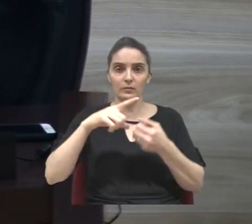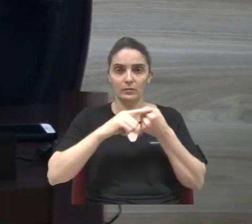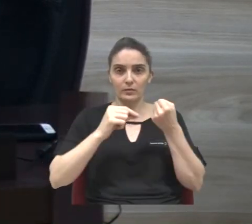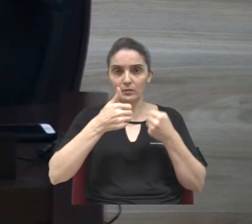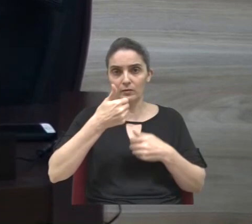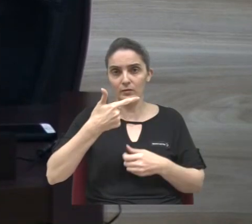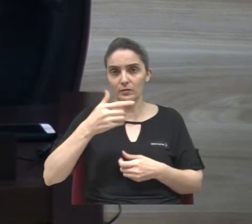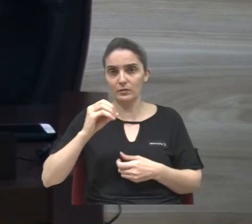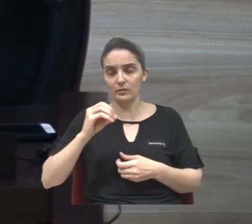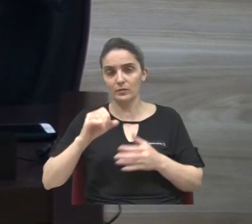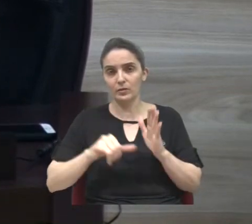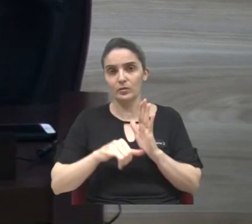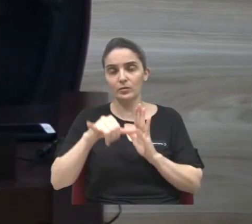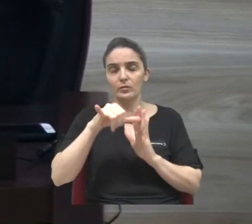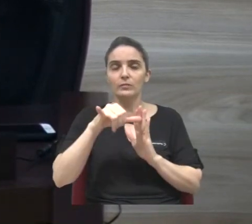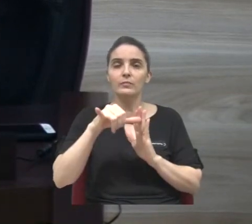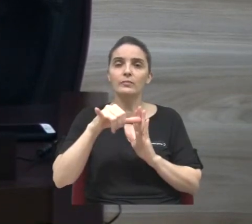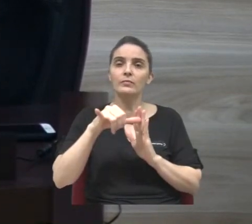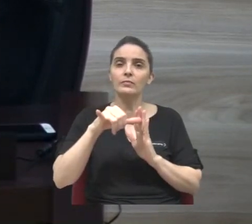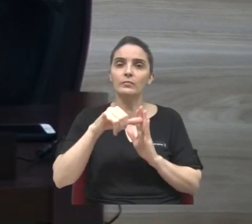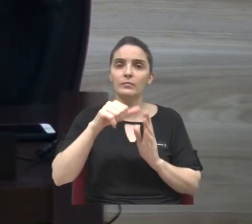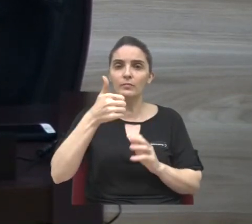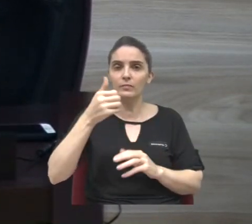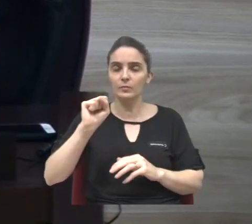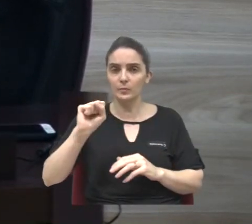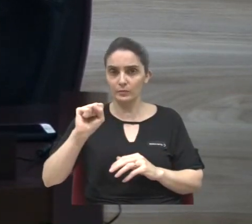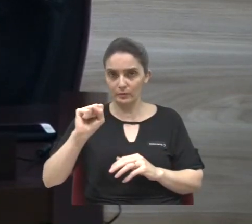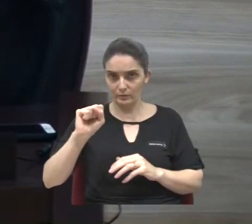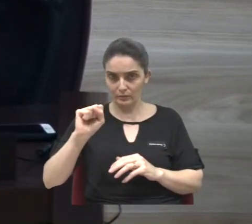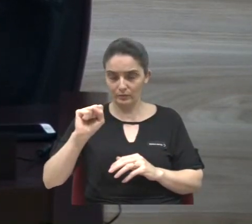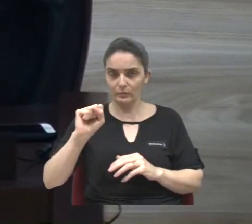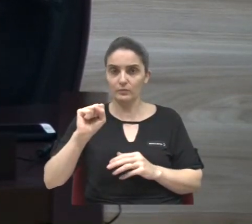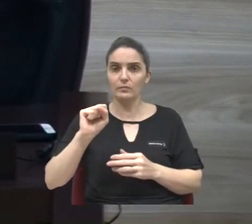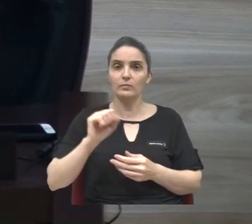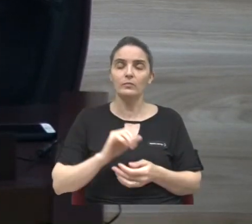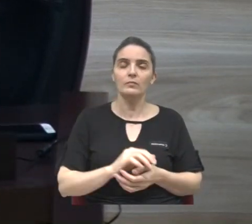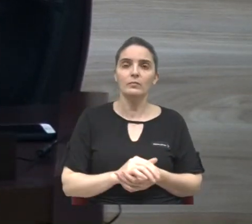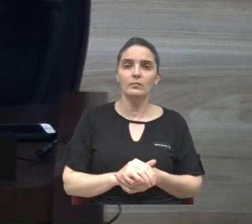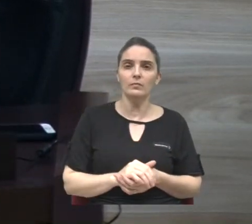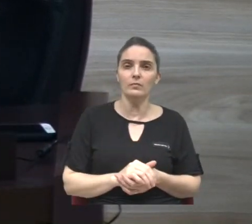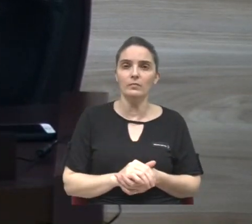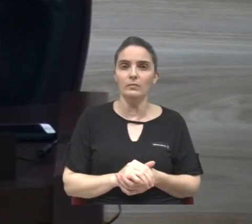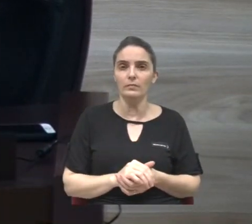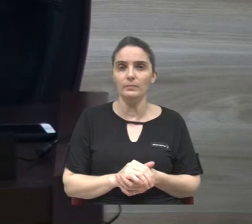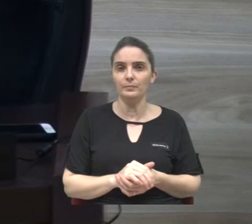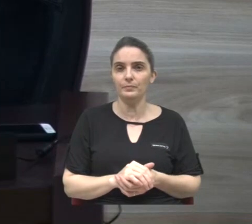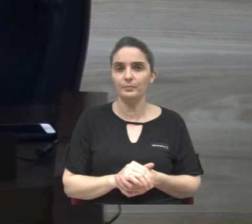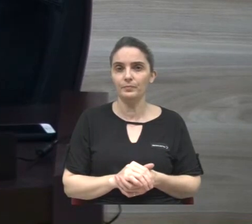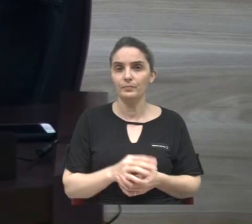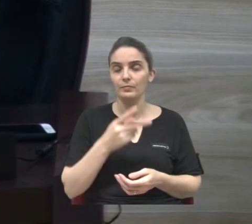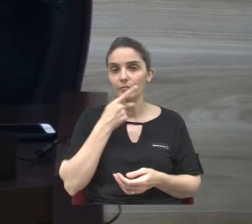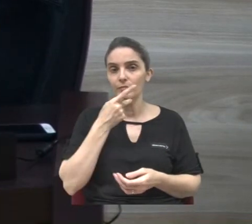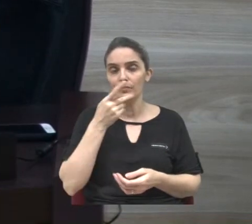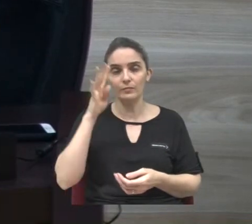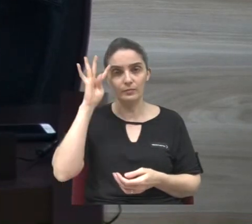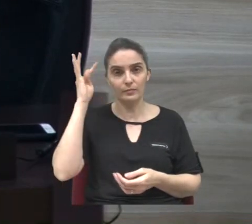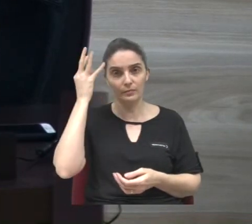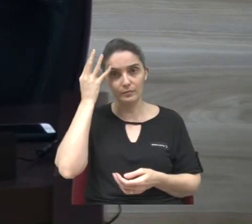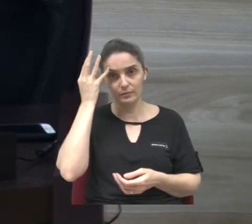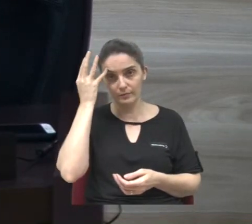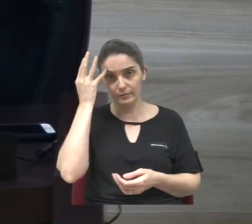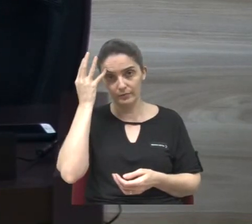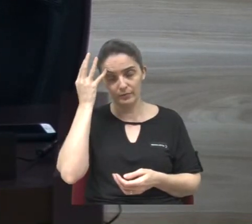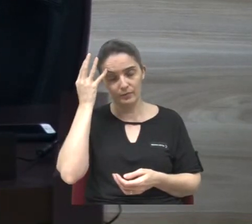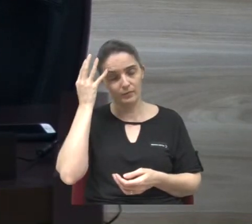inciso 18, embora por ser uma resolução, não se sobrepõe à